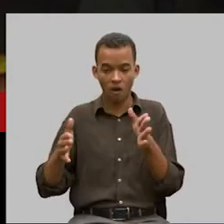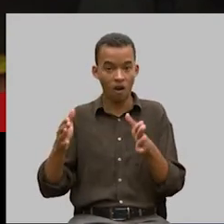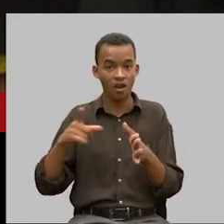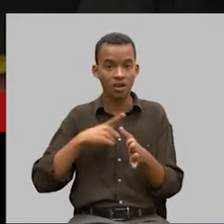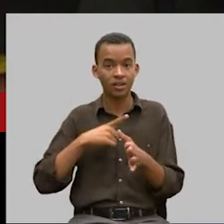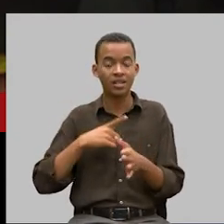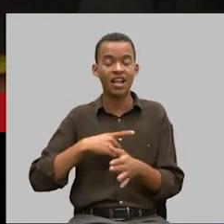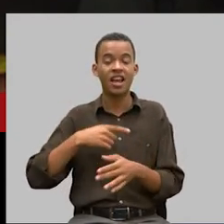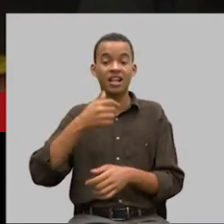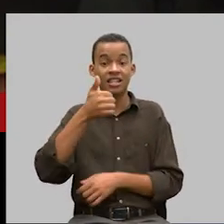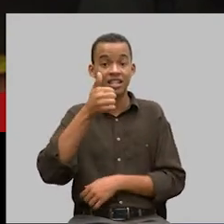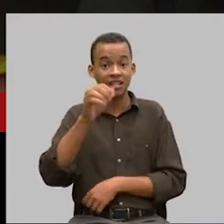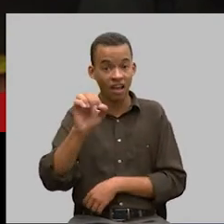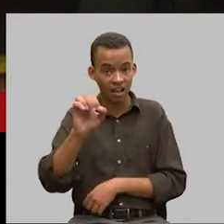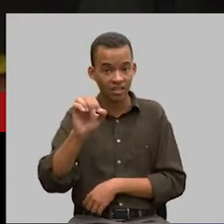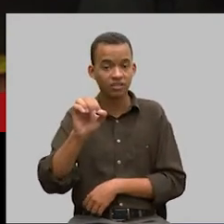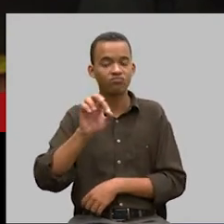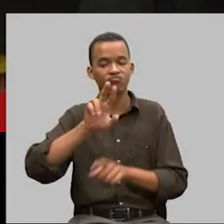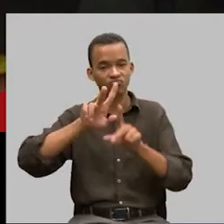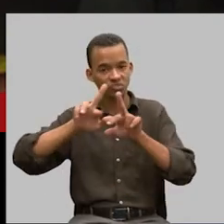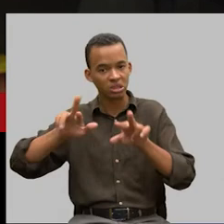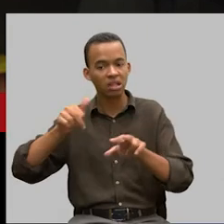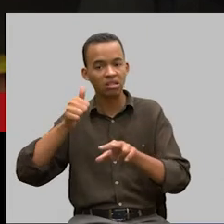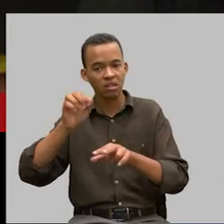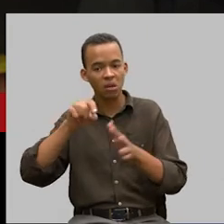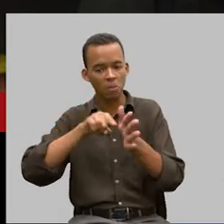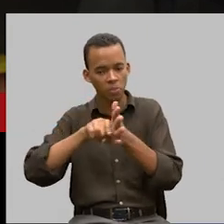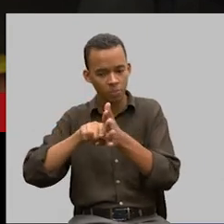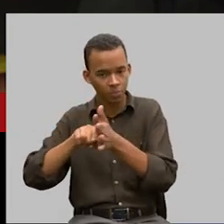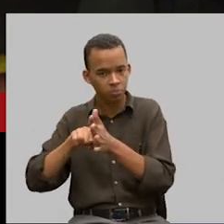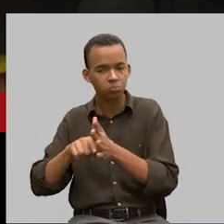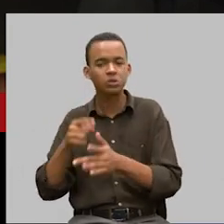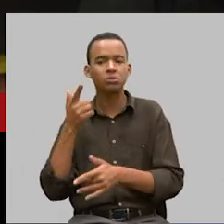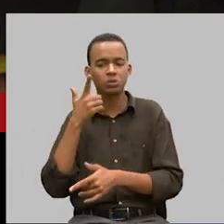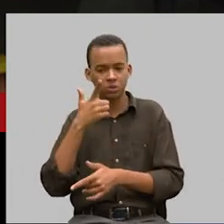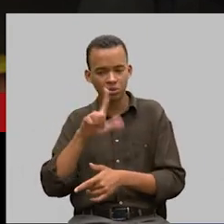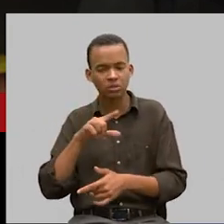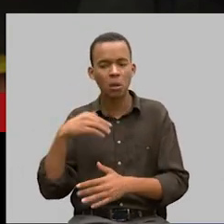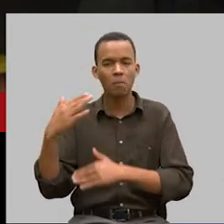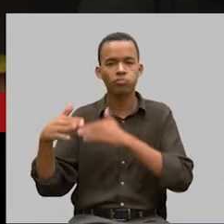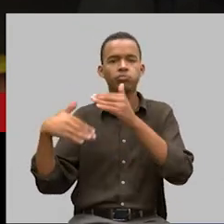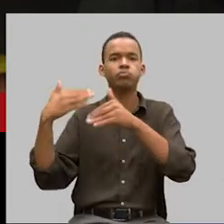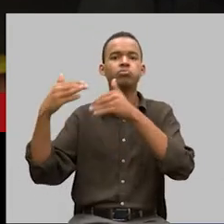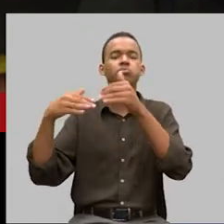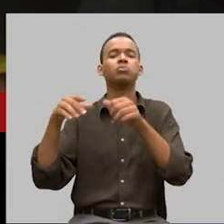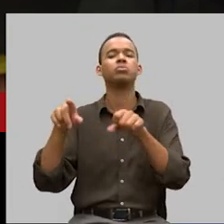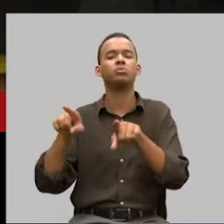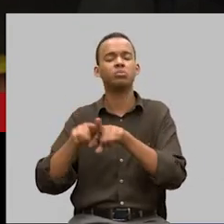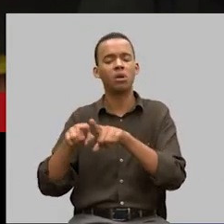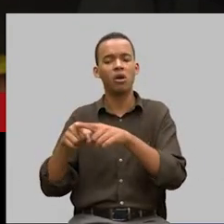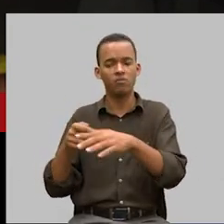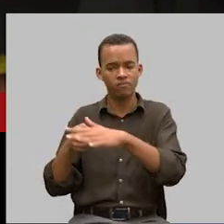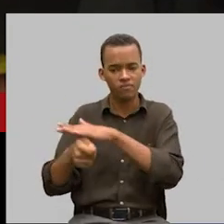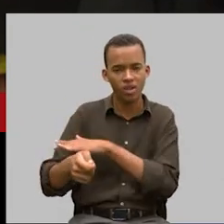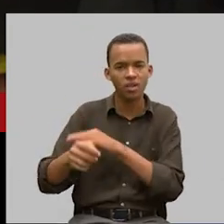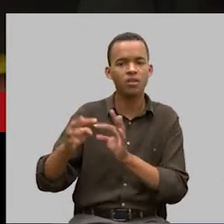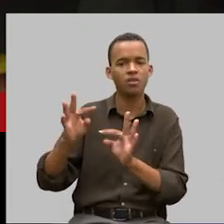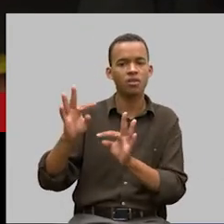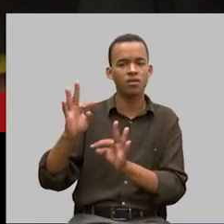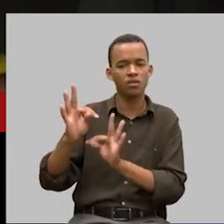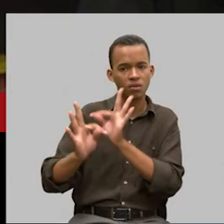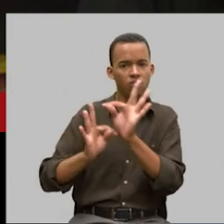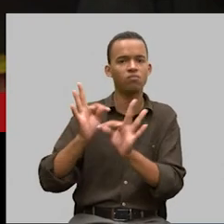de ajuda que a gente tá dando para o desenvolvimento desse território com pesquisa com introdução de novas tecnologias